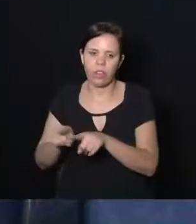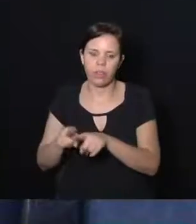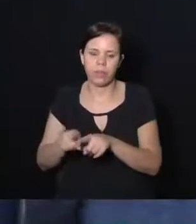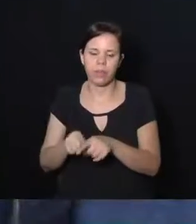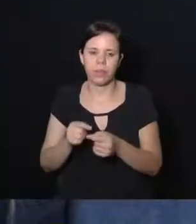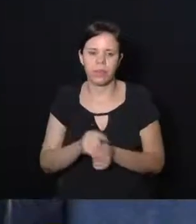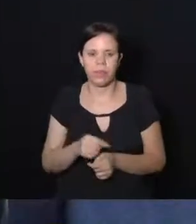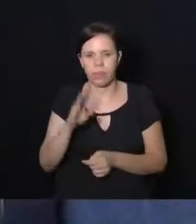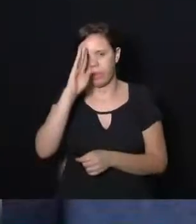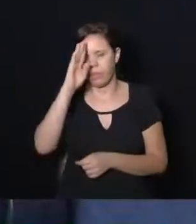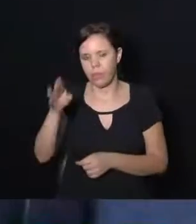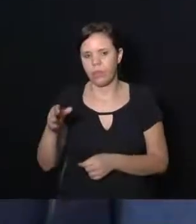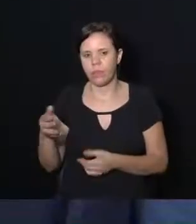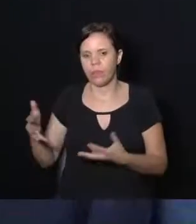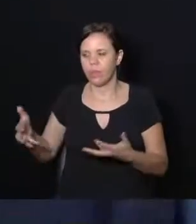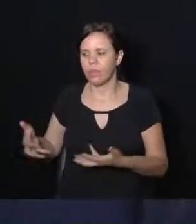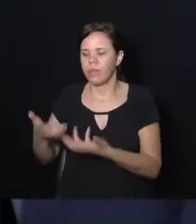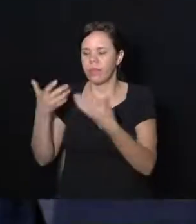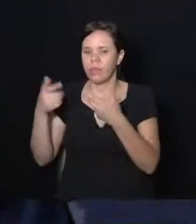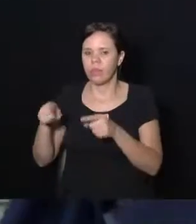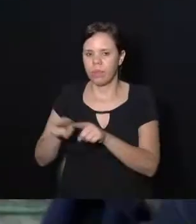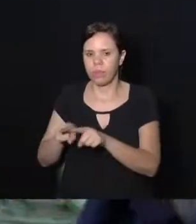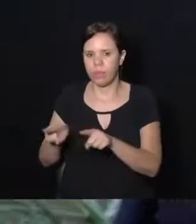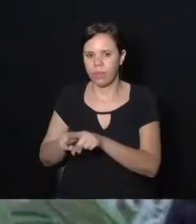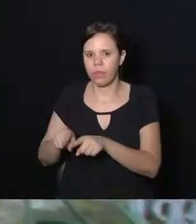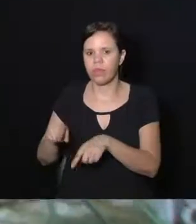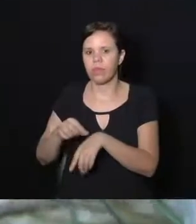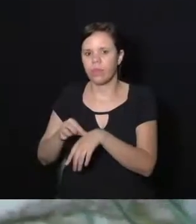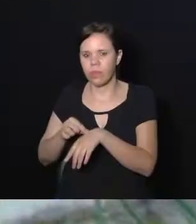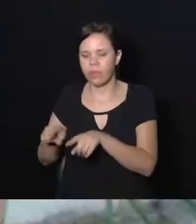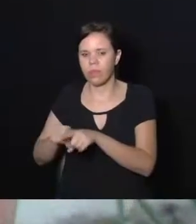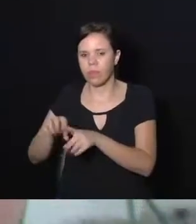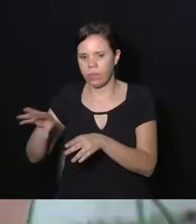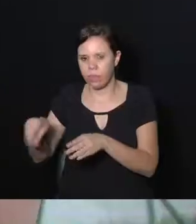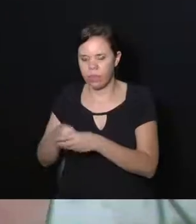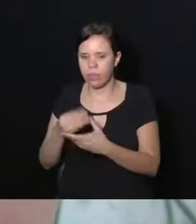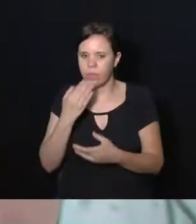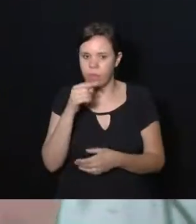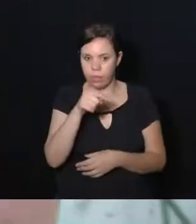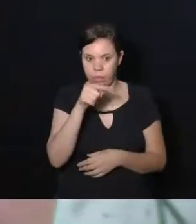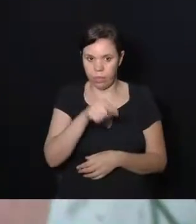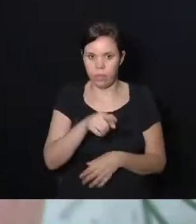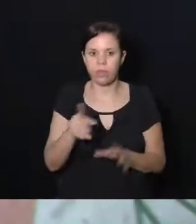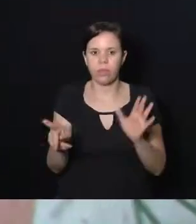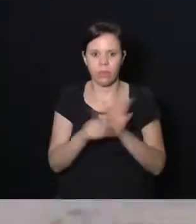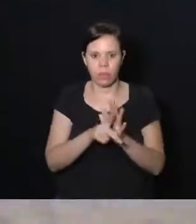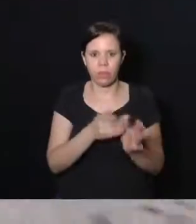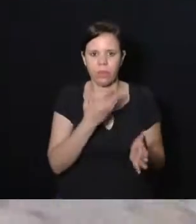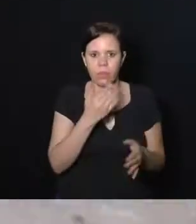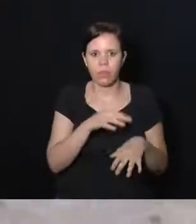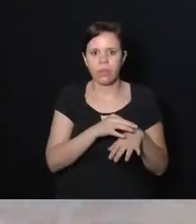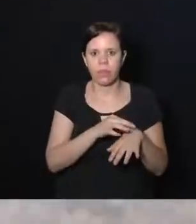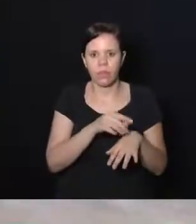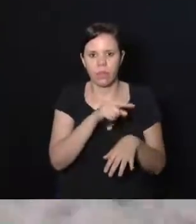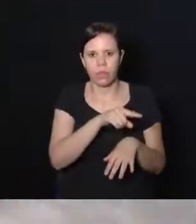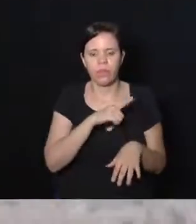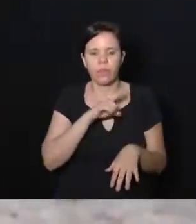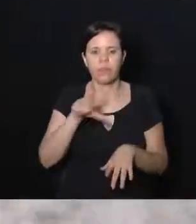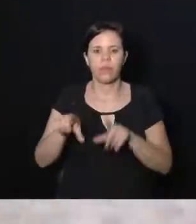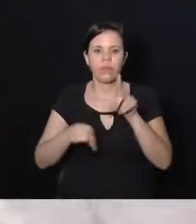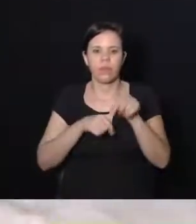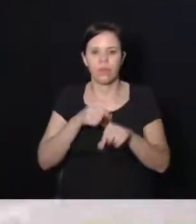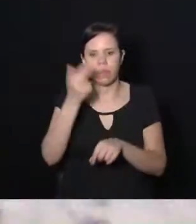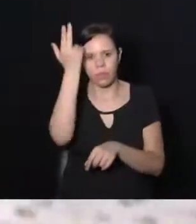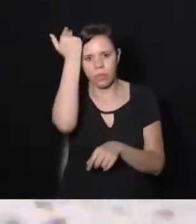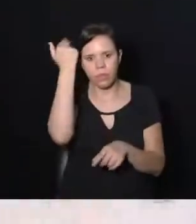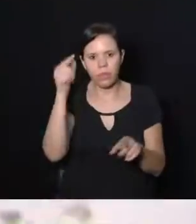vegetais. Principalmente vegetais, mas tem uma parcela de proteína na dieta. Esse aqui não, é exclusivamente carnívoro. Tem ainda quem prefere os